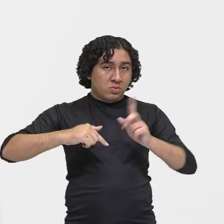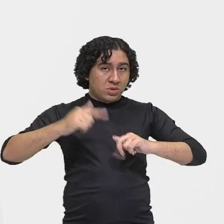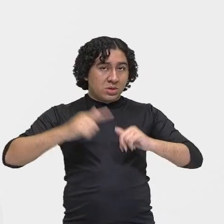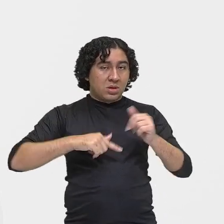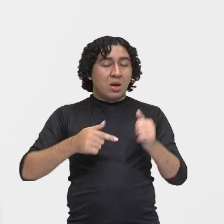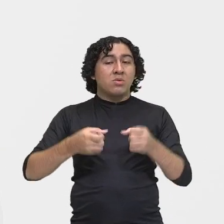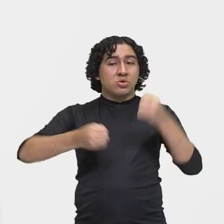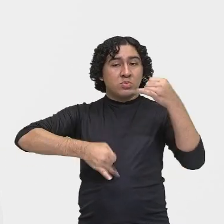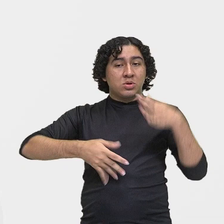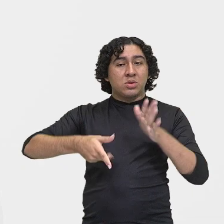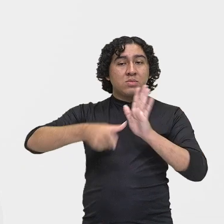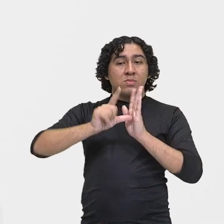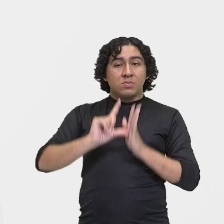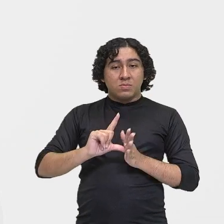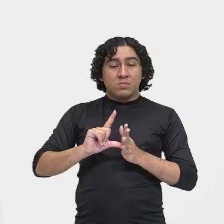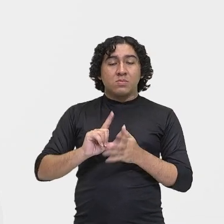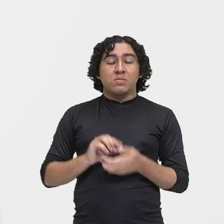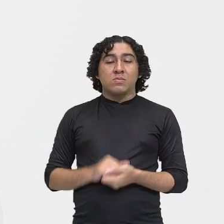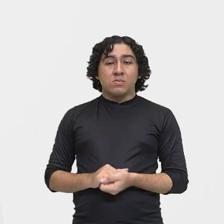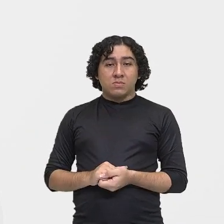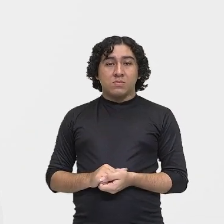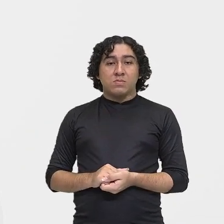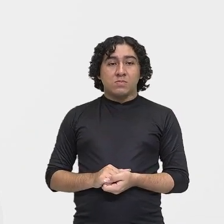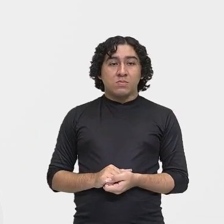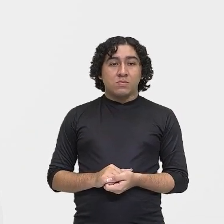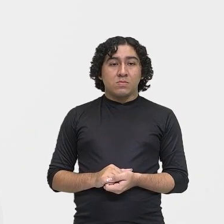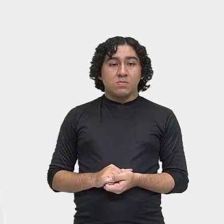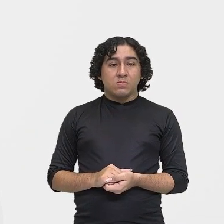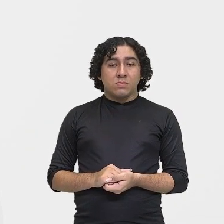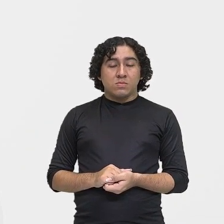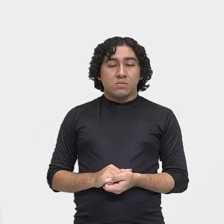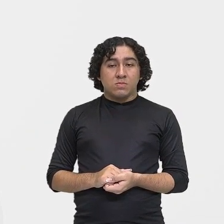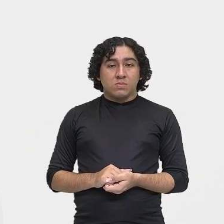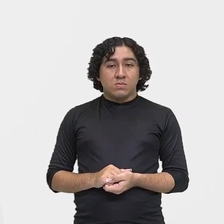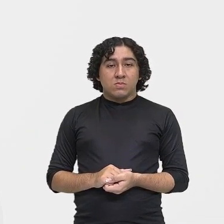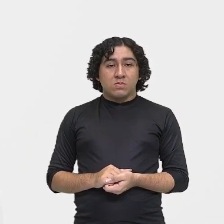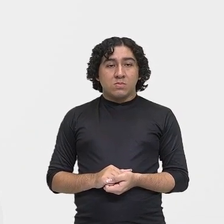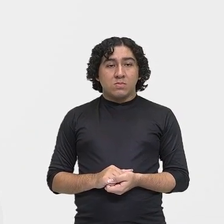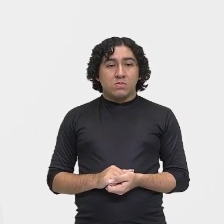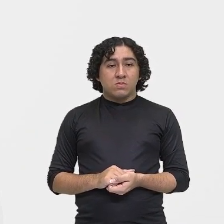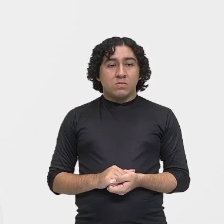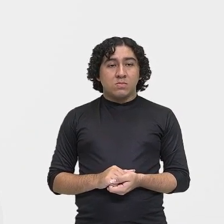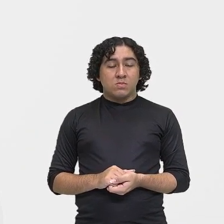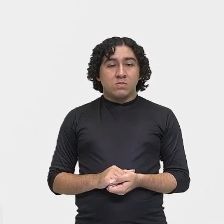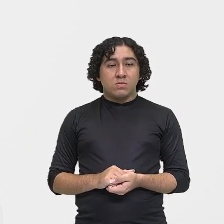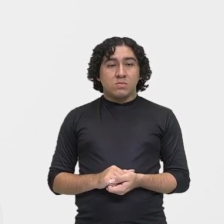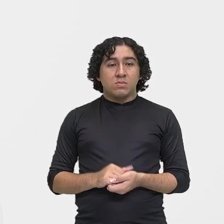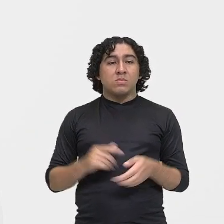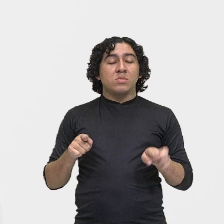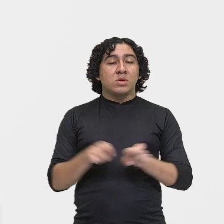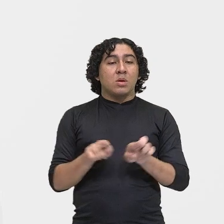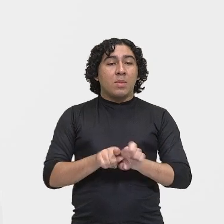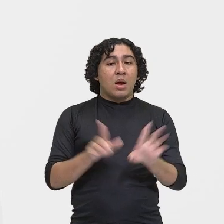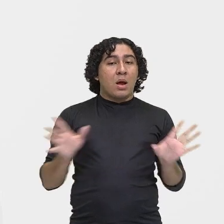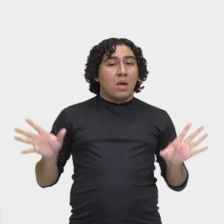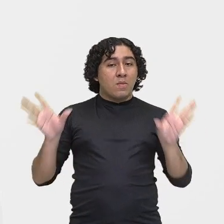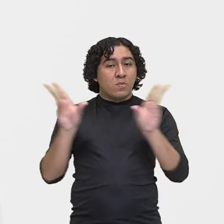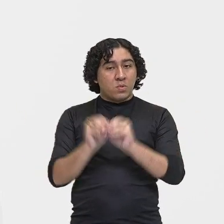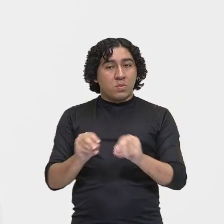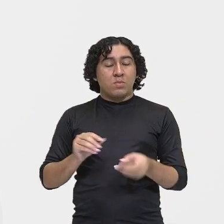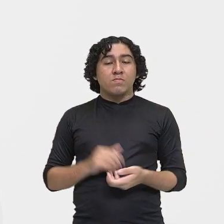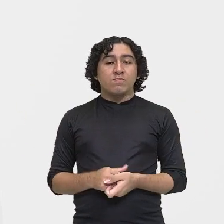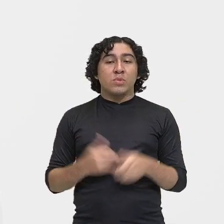citados, com os demais corpos já citados. E nós temos, em resumo, nós